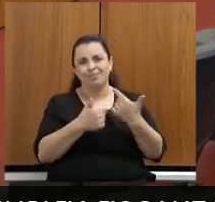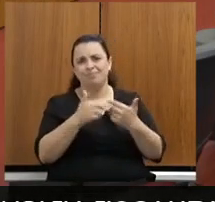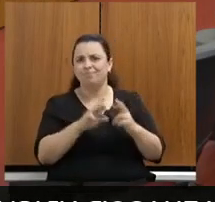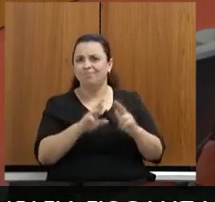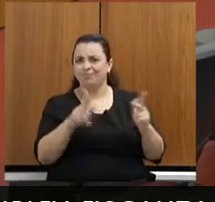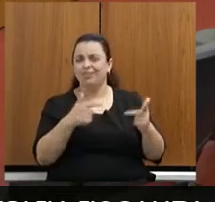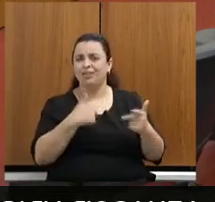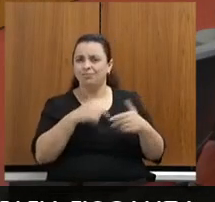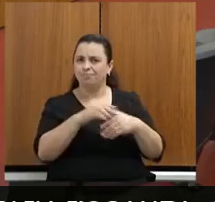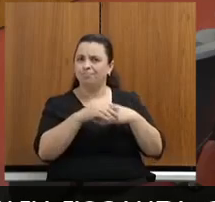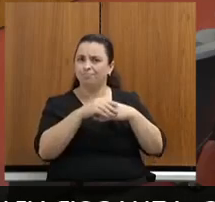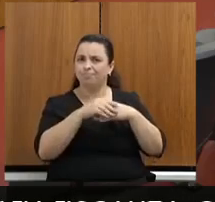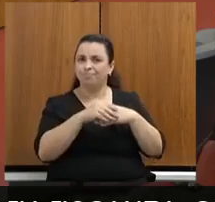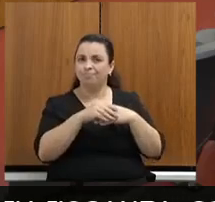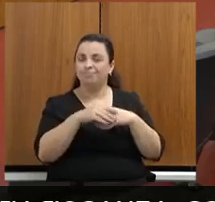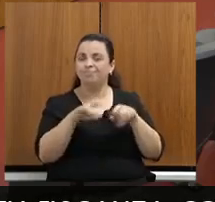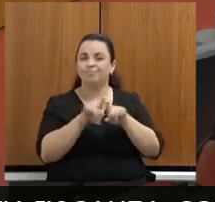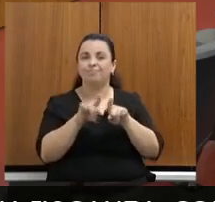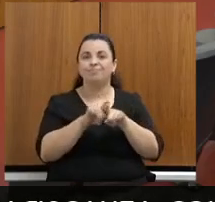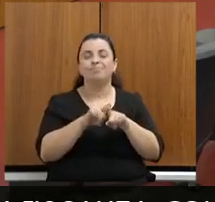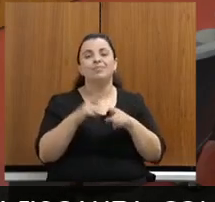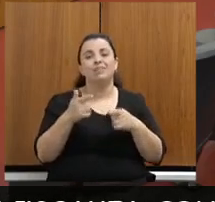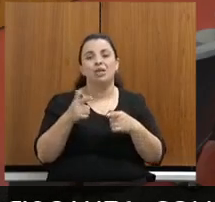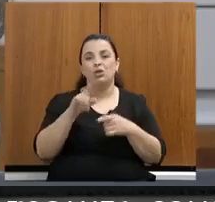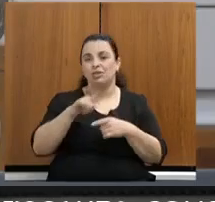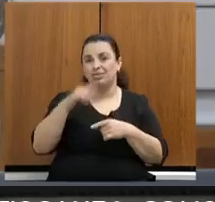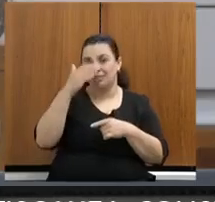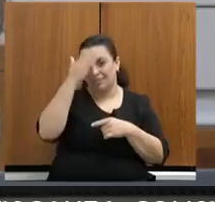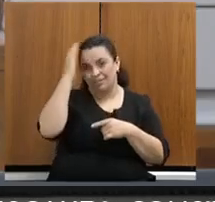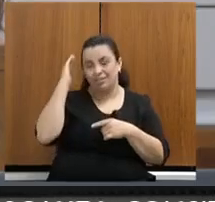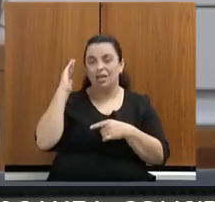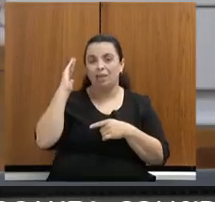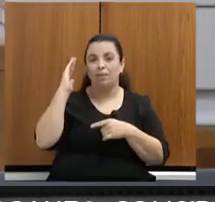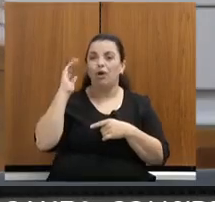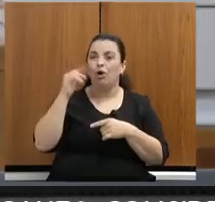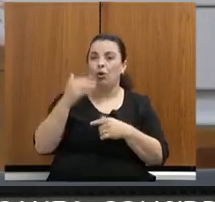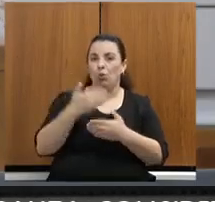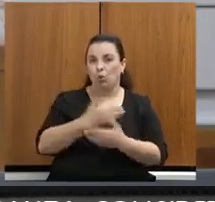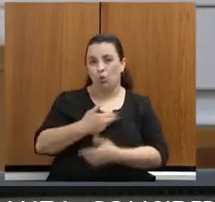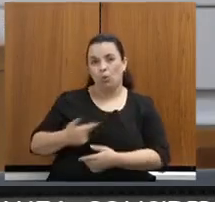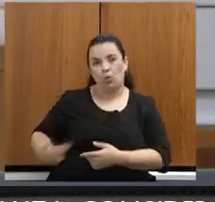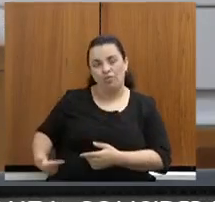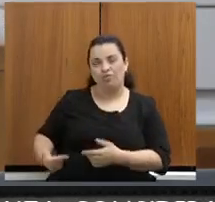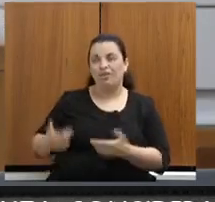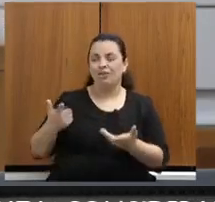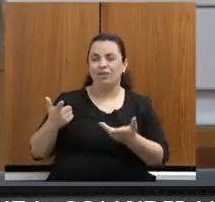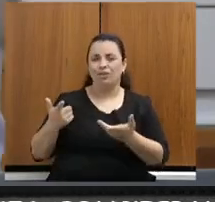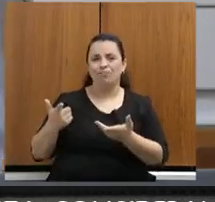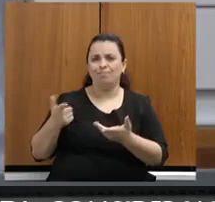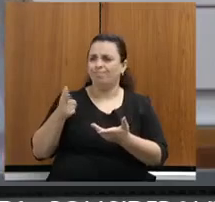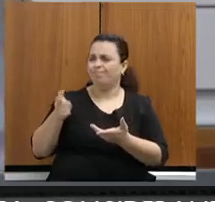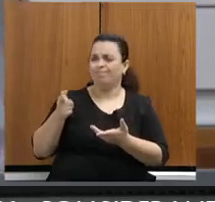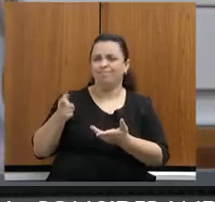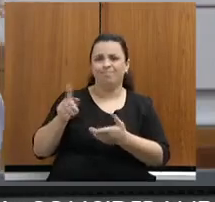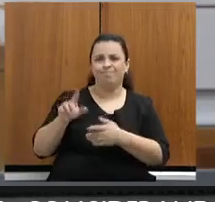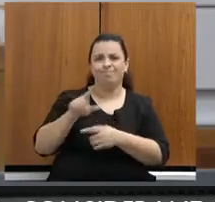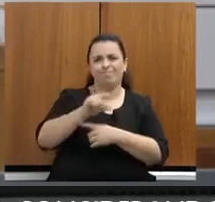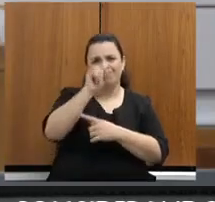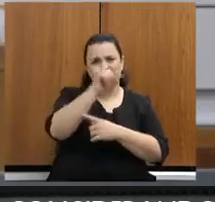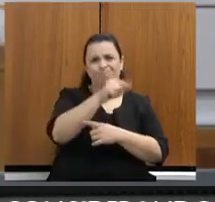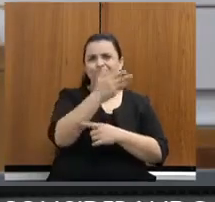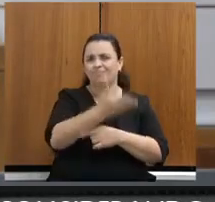parabenizá-lo aproveitar para parabenizar o governo Zema por essa escolha para eu acho excepcional